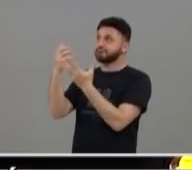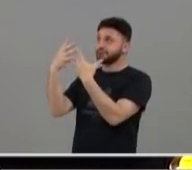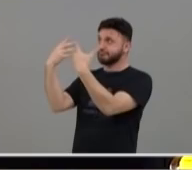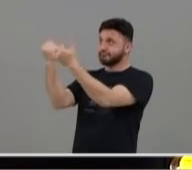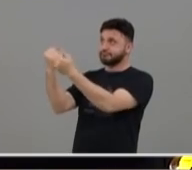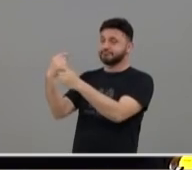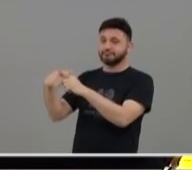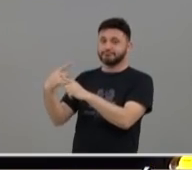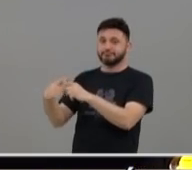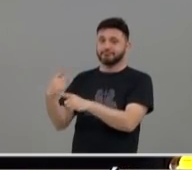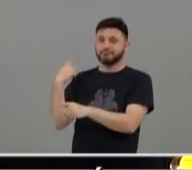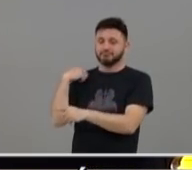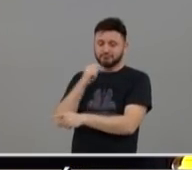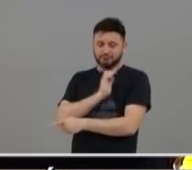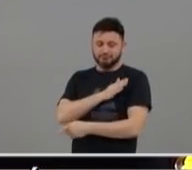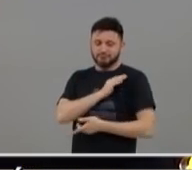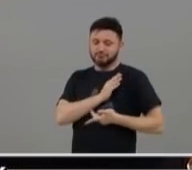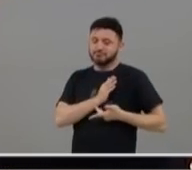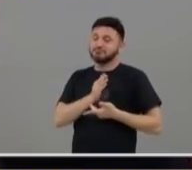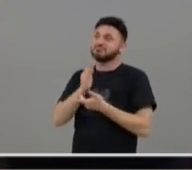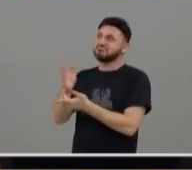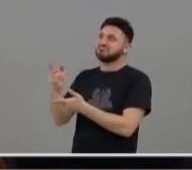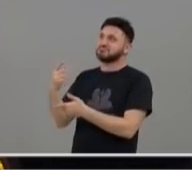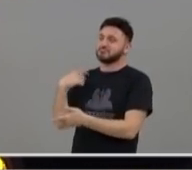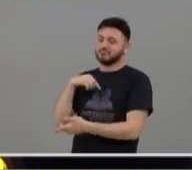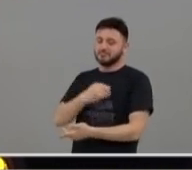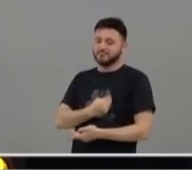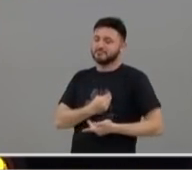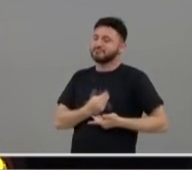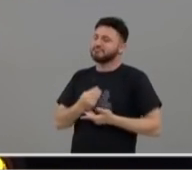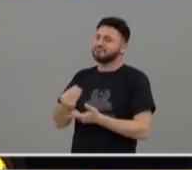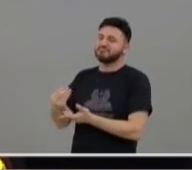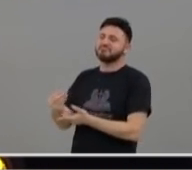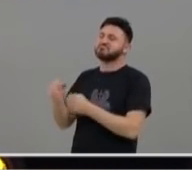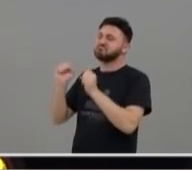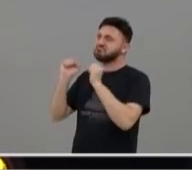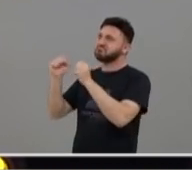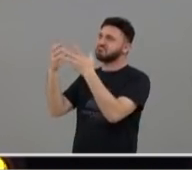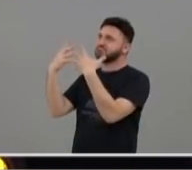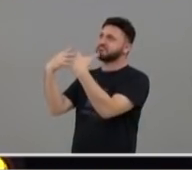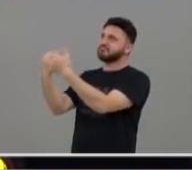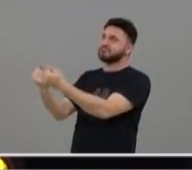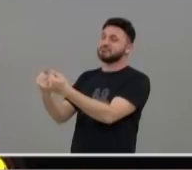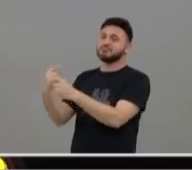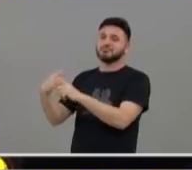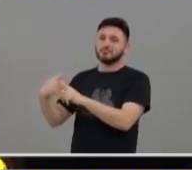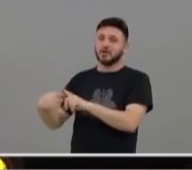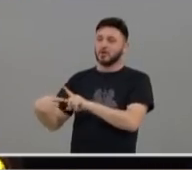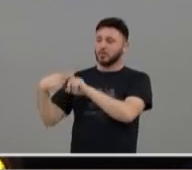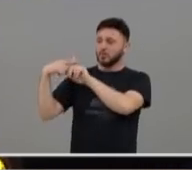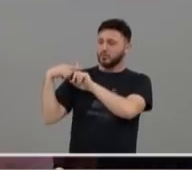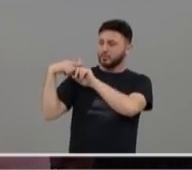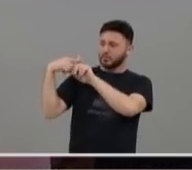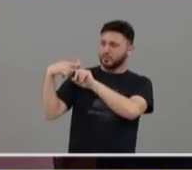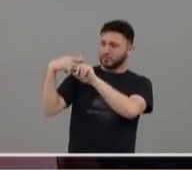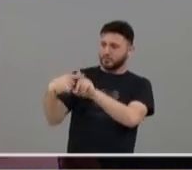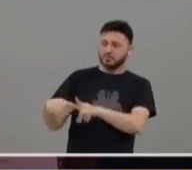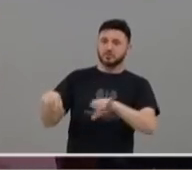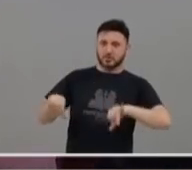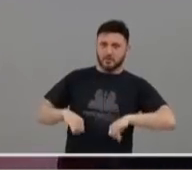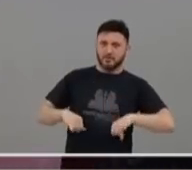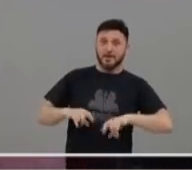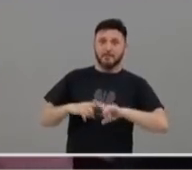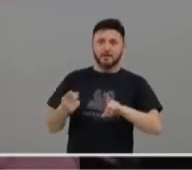dele, a certeza de que depois da cruz vem a ressurreição. Depois da cruz vem